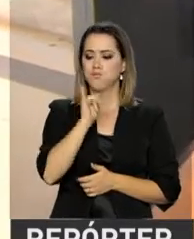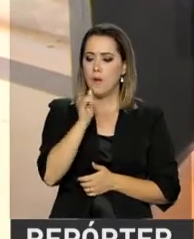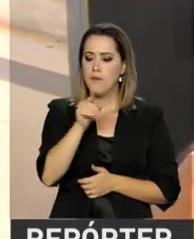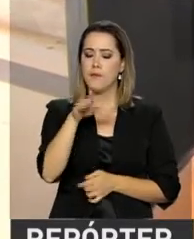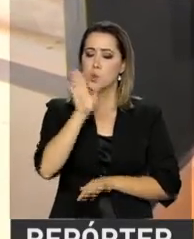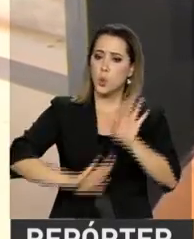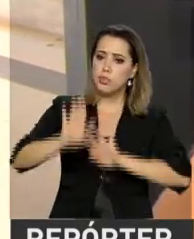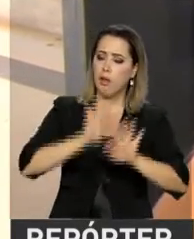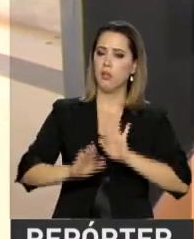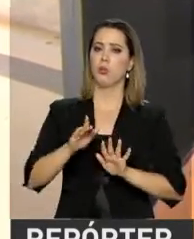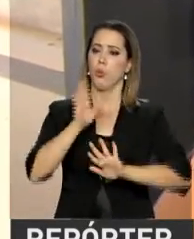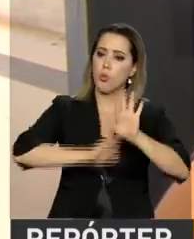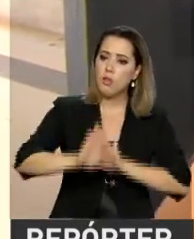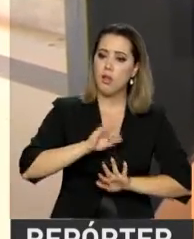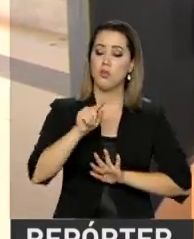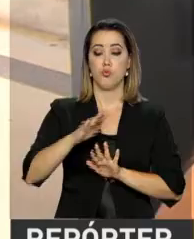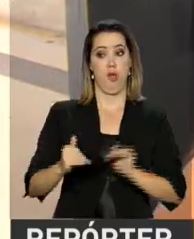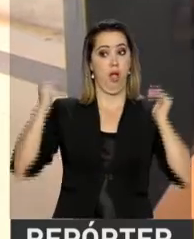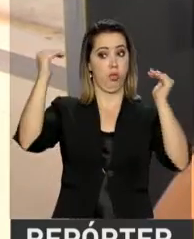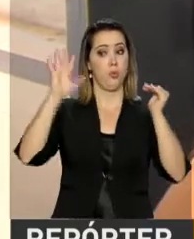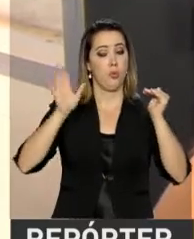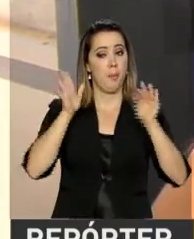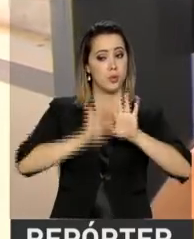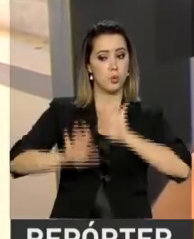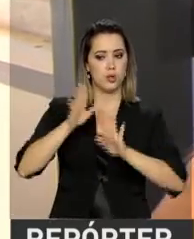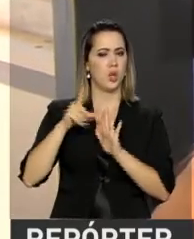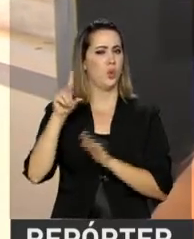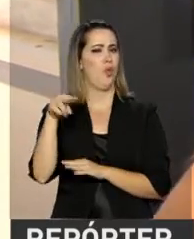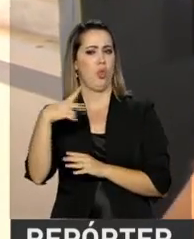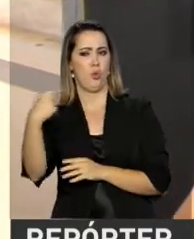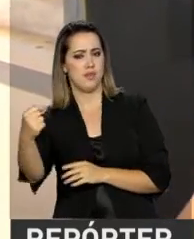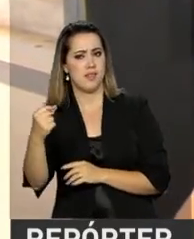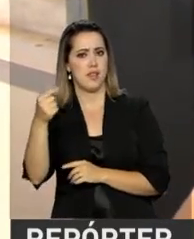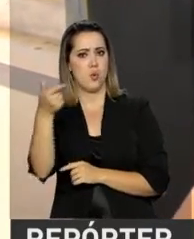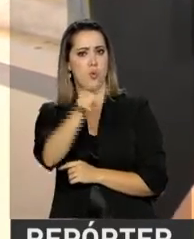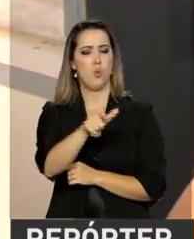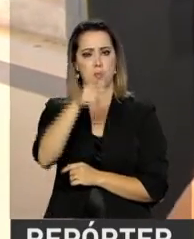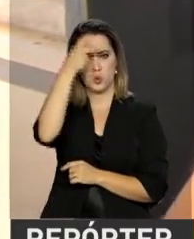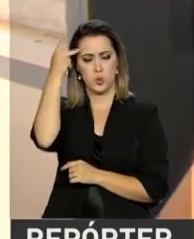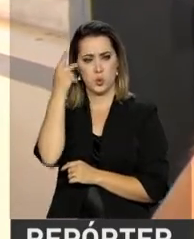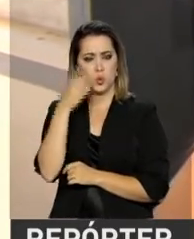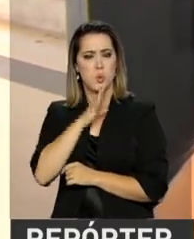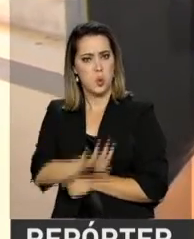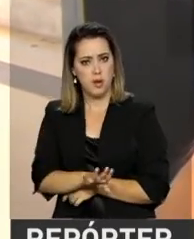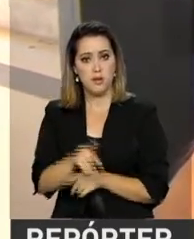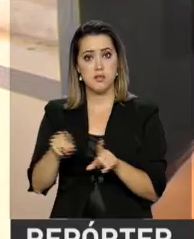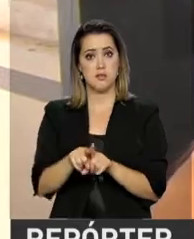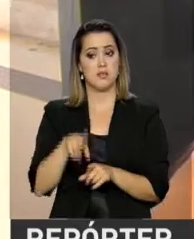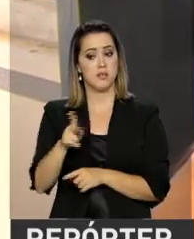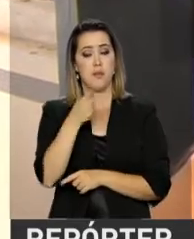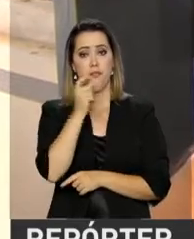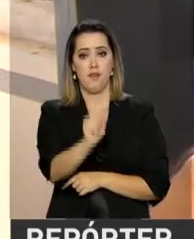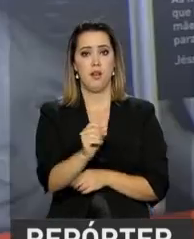muito cuidado já os animais sendo falado na série com estranhos para o país sempre palavra onde vai com quem vai